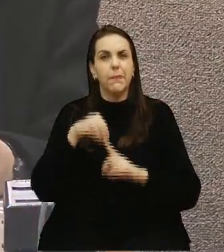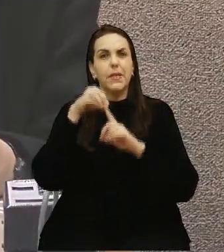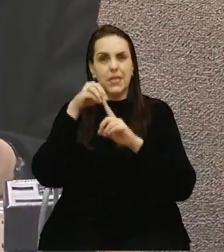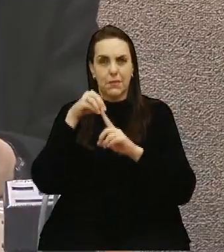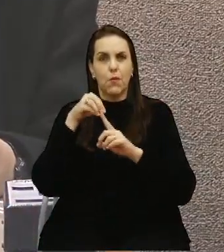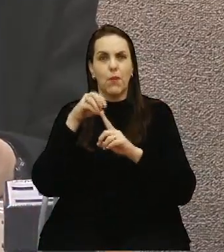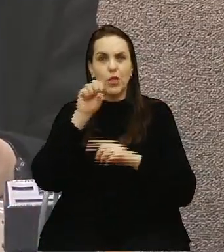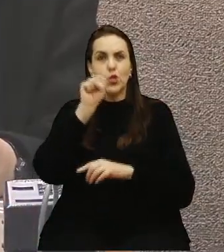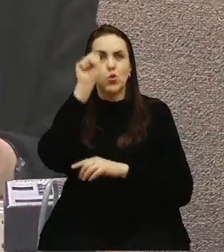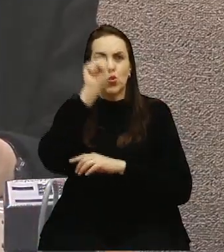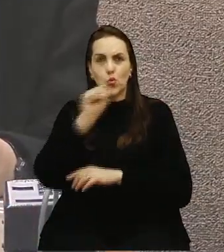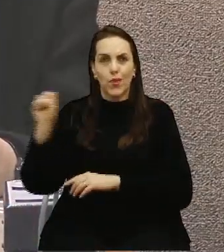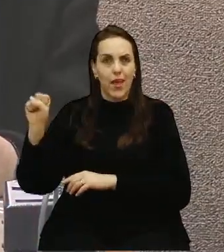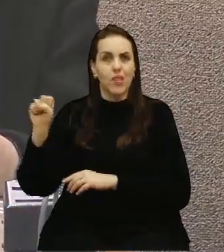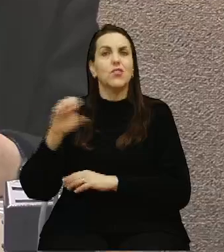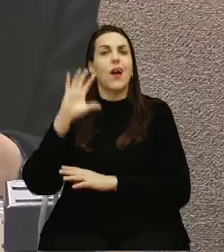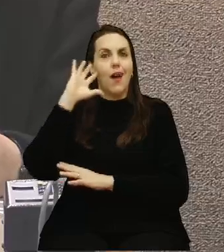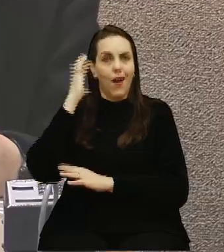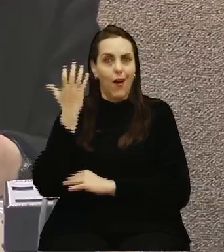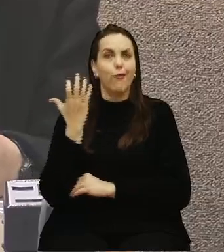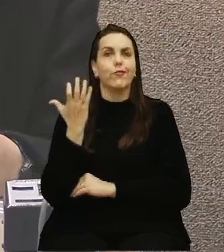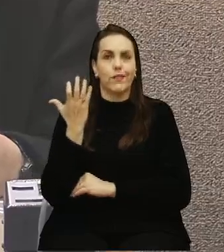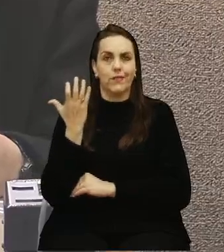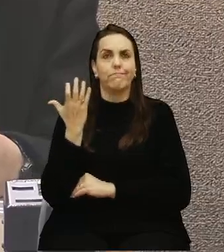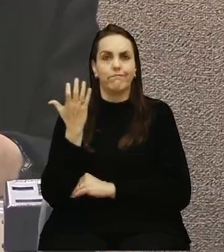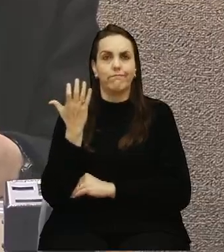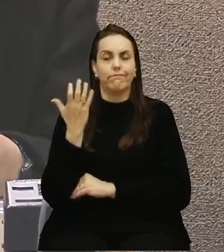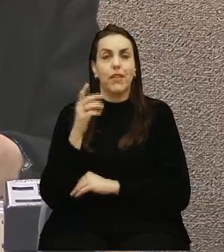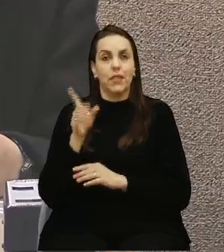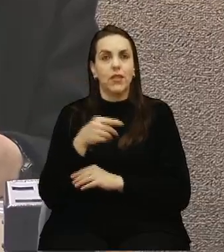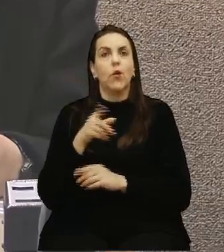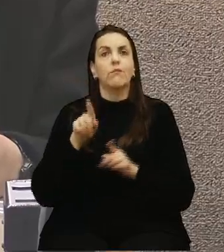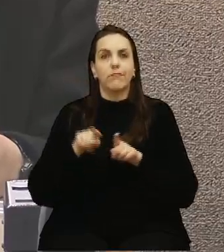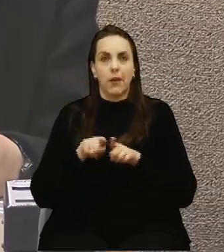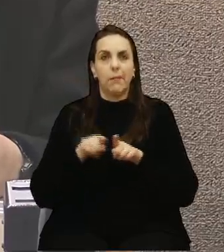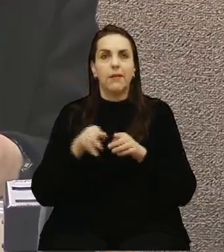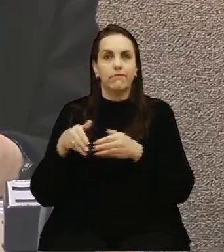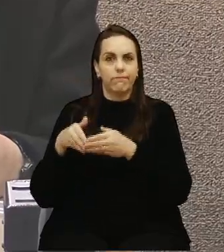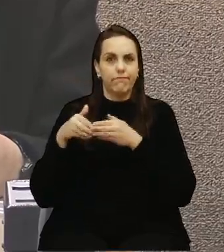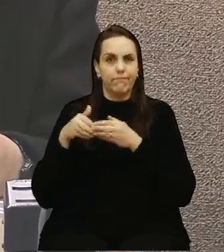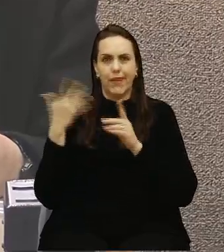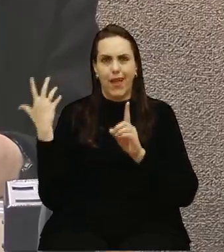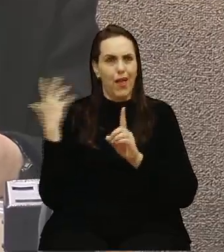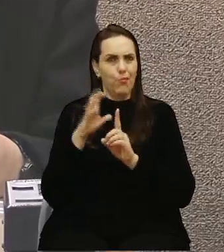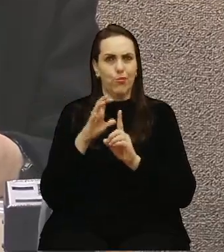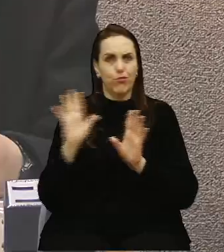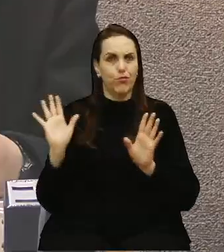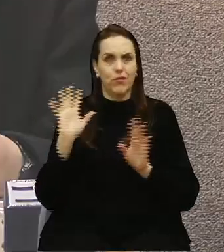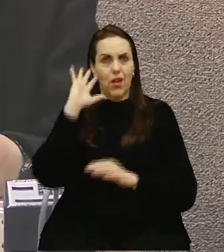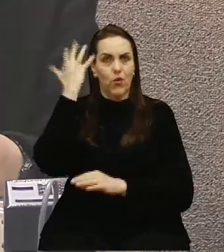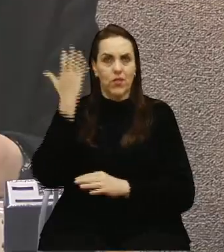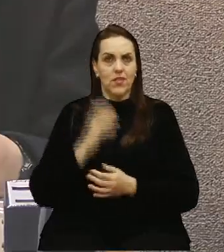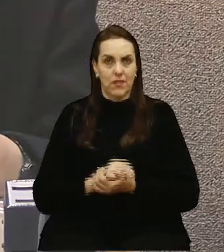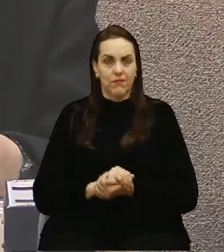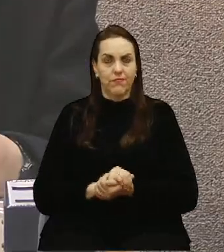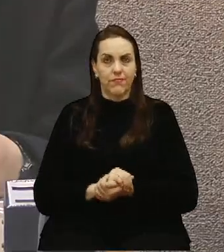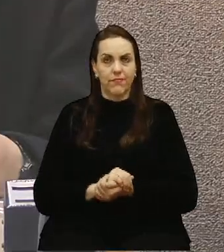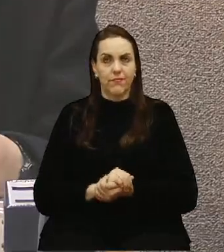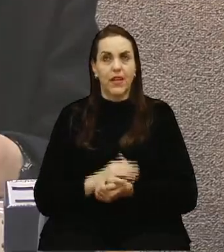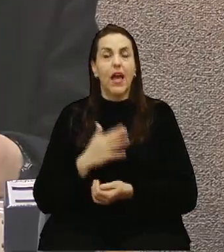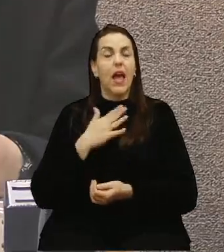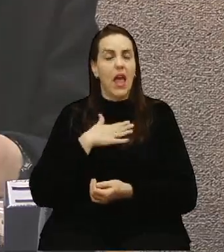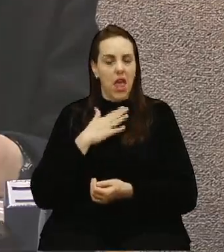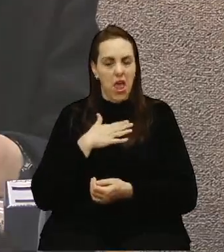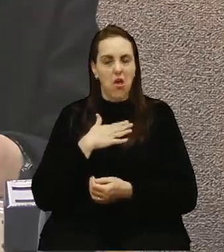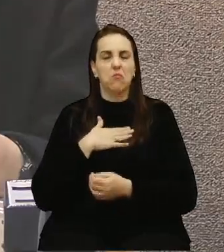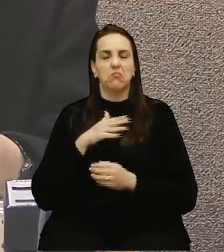está acontecendo. Então, aí cabe, sim, uma moção, inclusive, de repúdio ao que está acontecendo. E eu sou